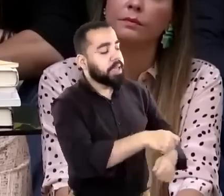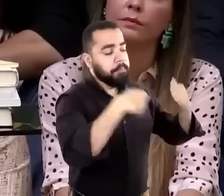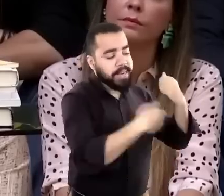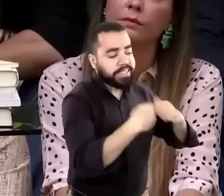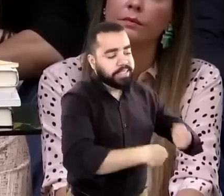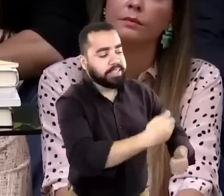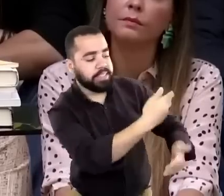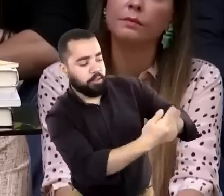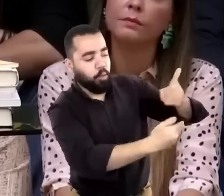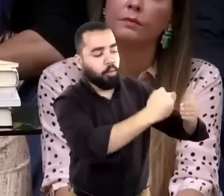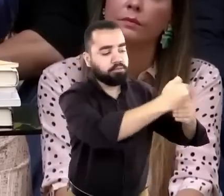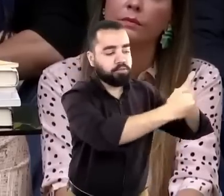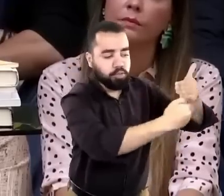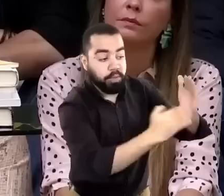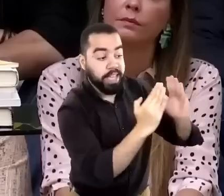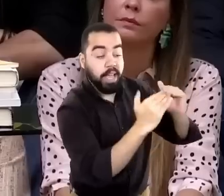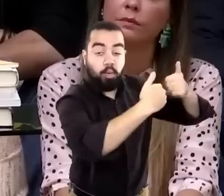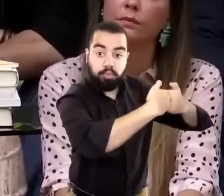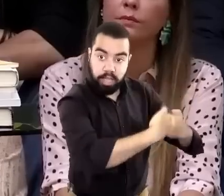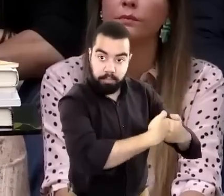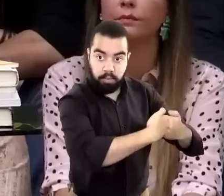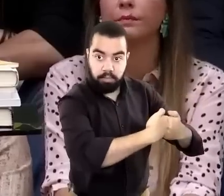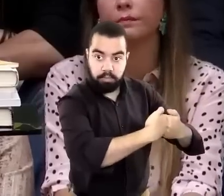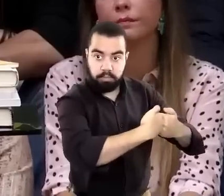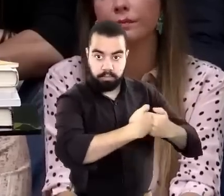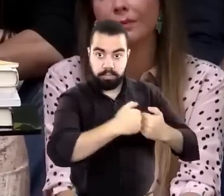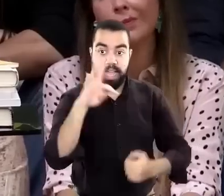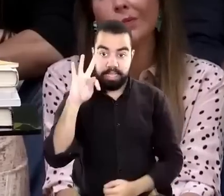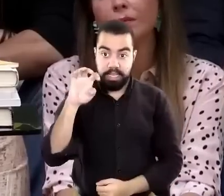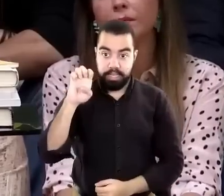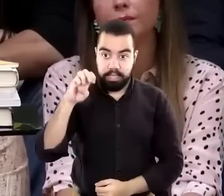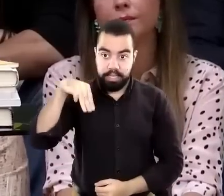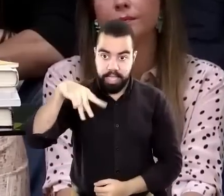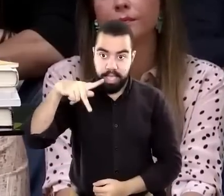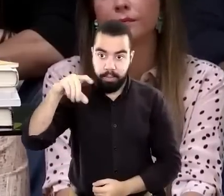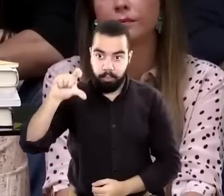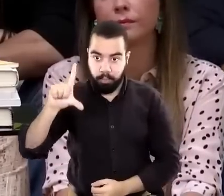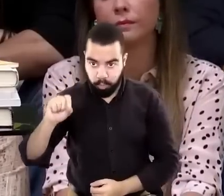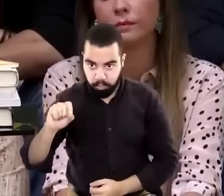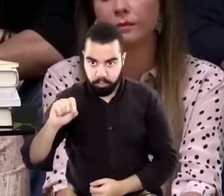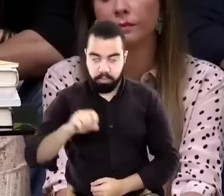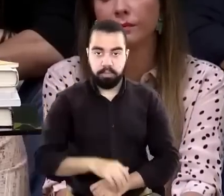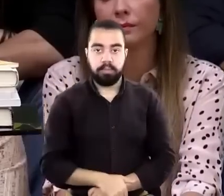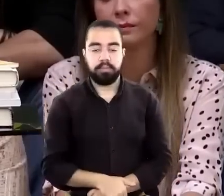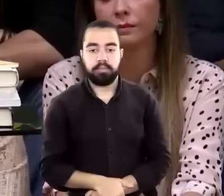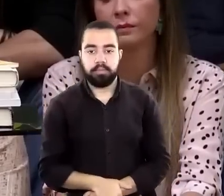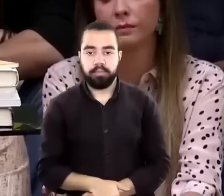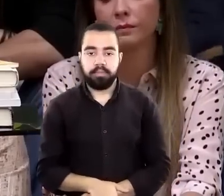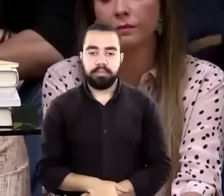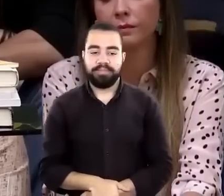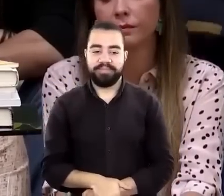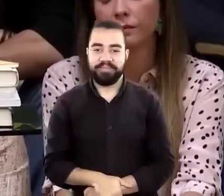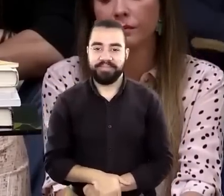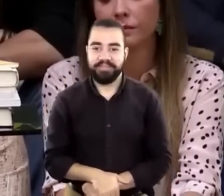templo. E desta forma, o povo, rendido pelo desânimo, sem recursos financeiros, cercado de